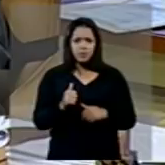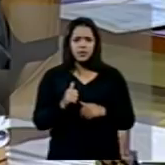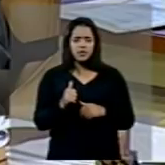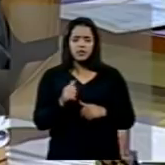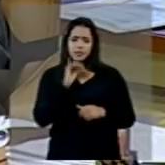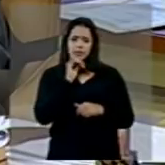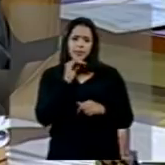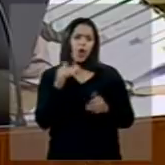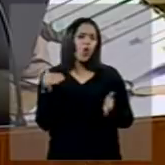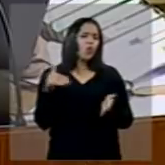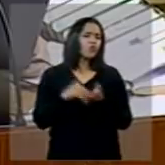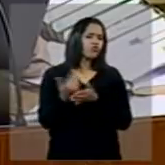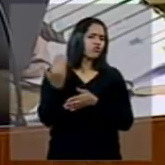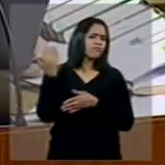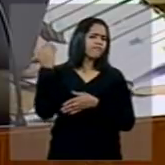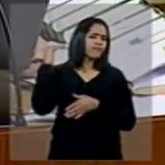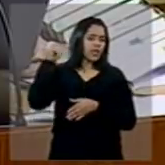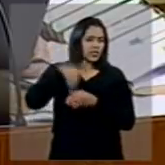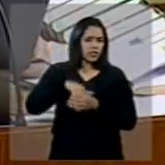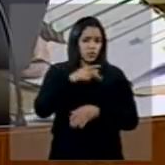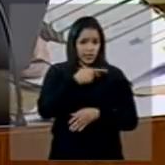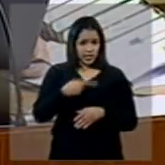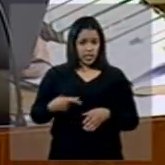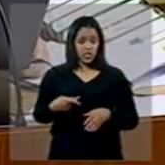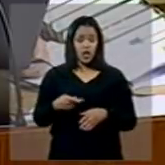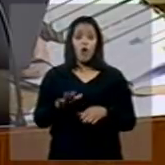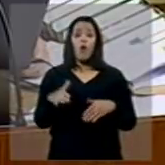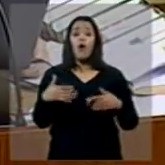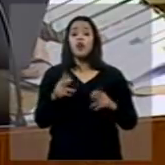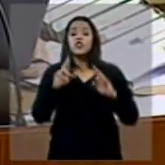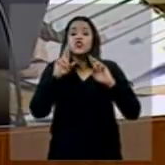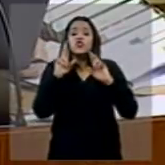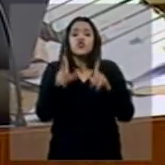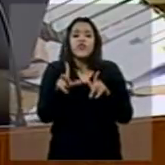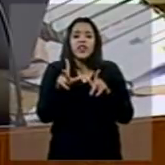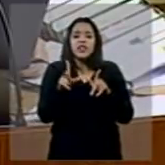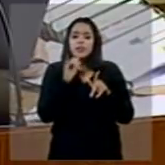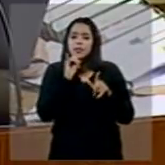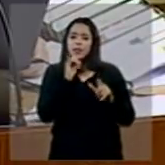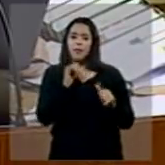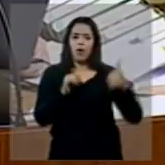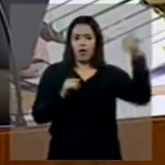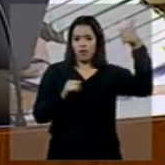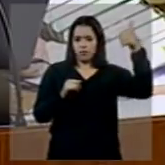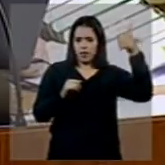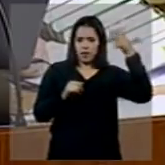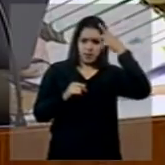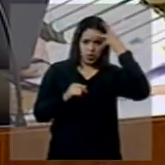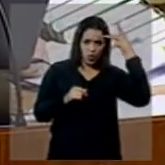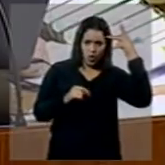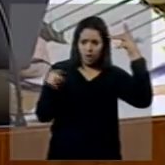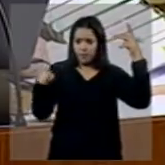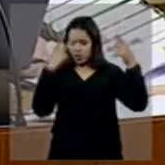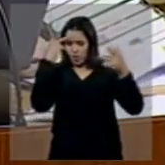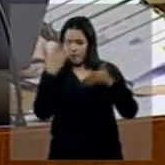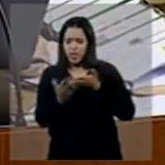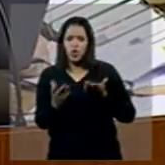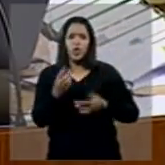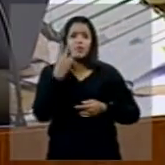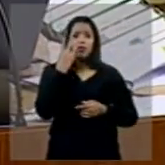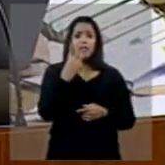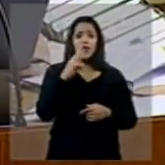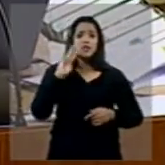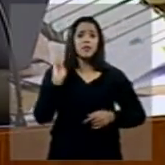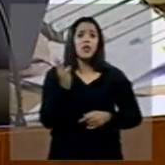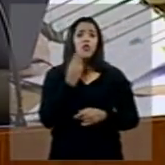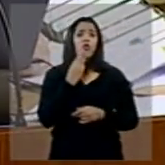nas últimas eleições presidenciais, a diferença da candidata eleita para aquele que perdeu foi de 3 milhões e